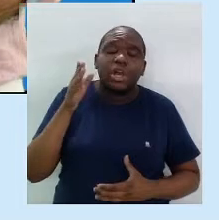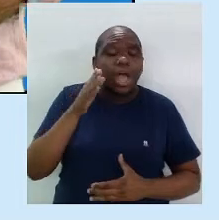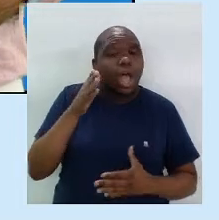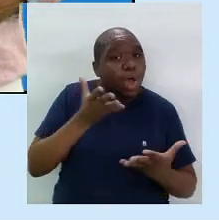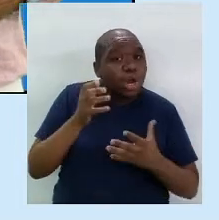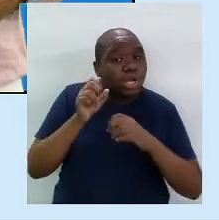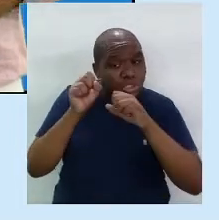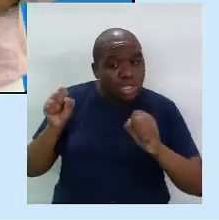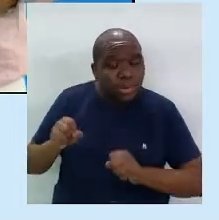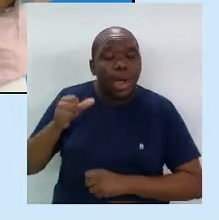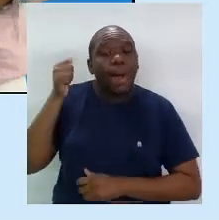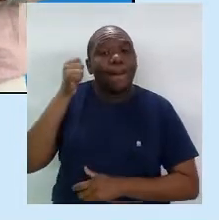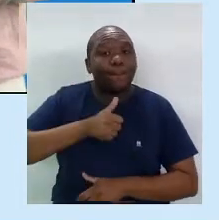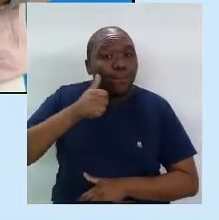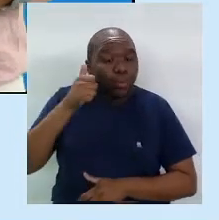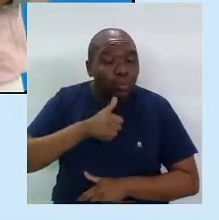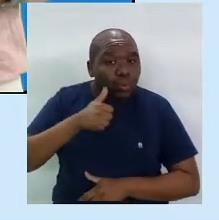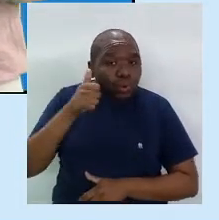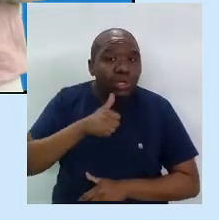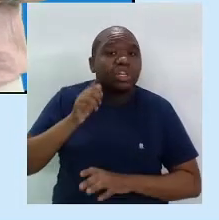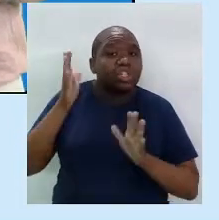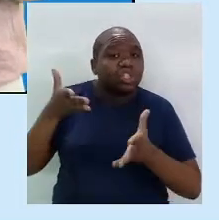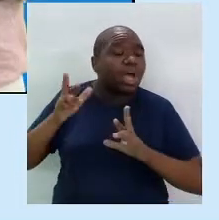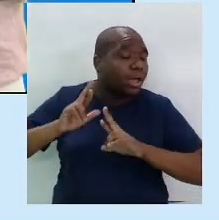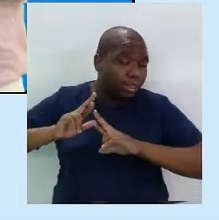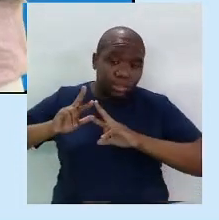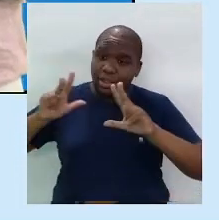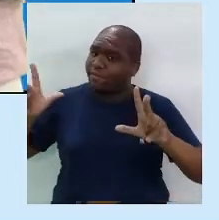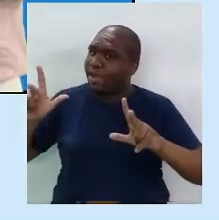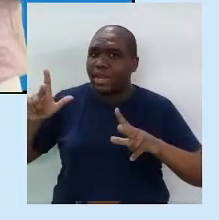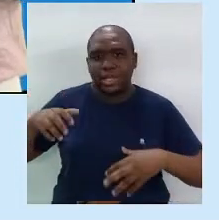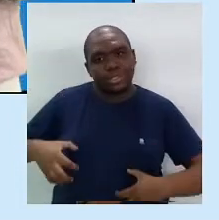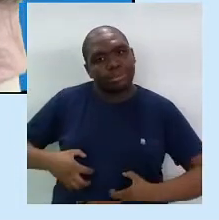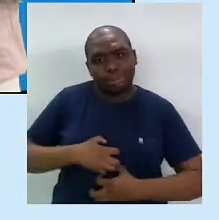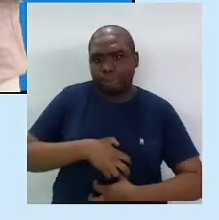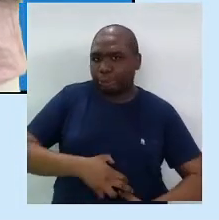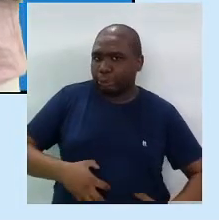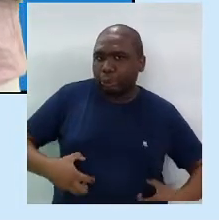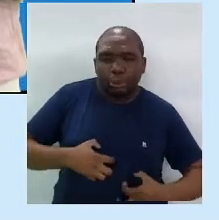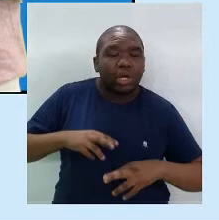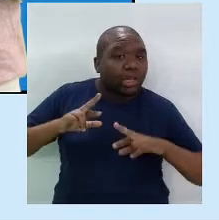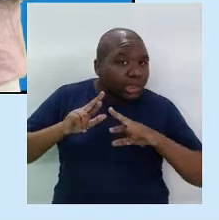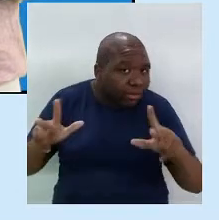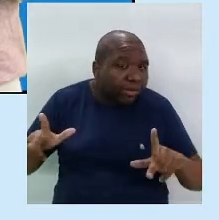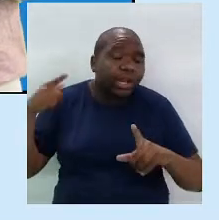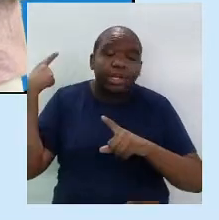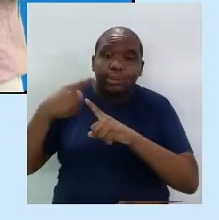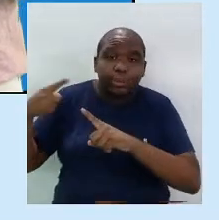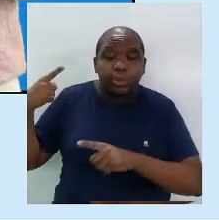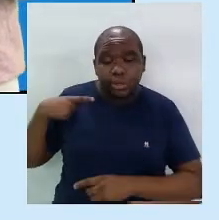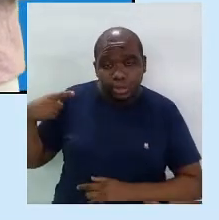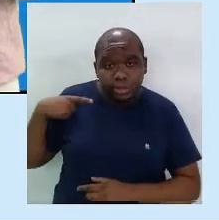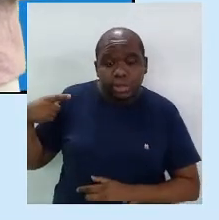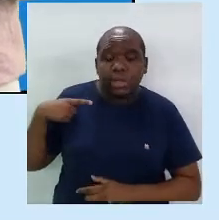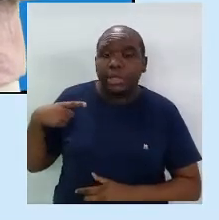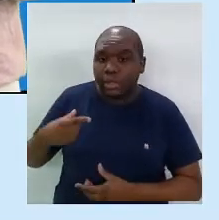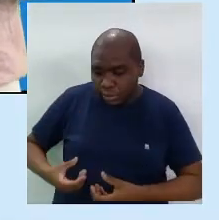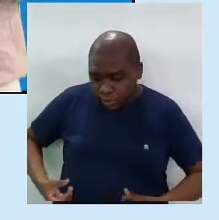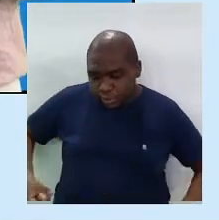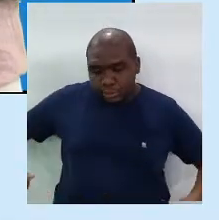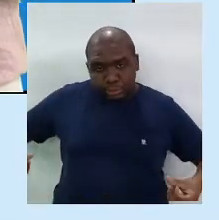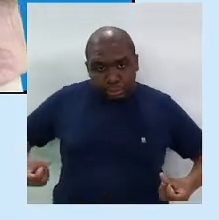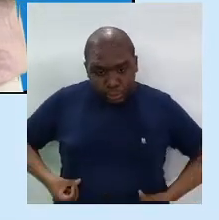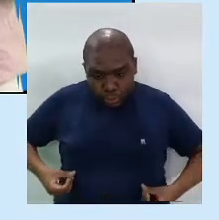Se você vai para o sistema reprodutor feminino, já é completamente diferente, porque a gente vai